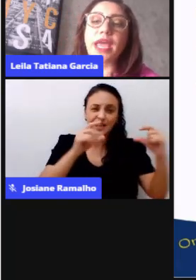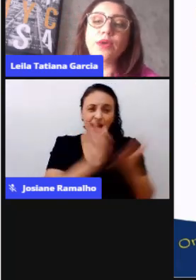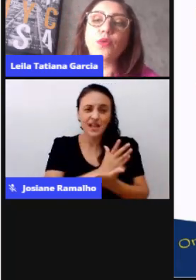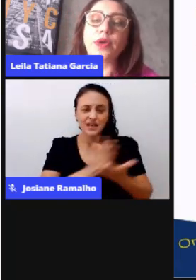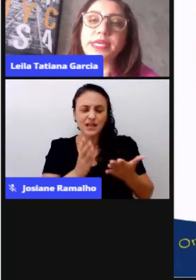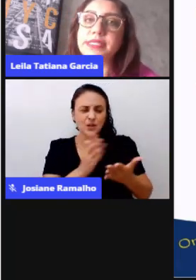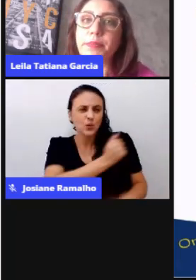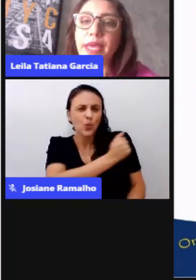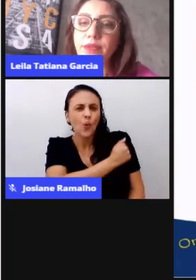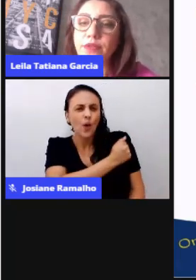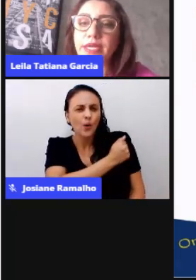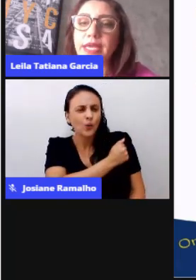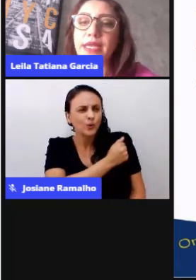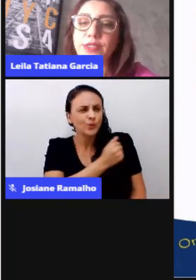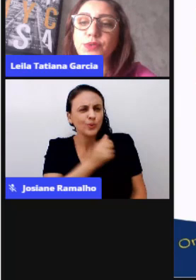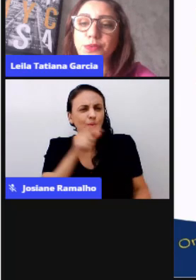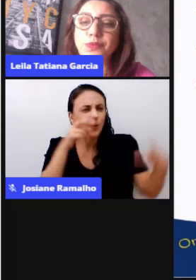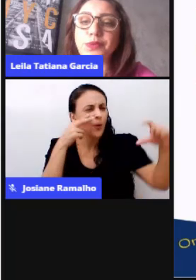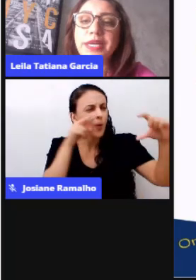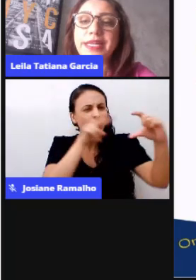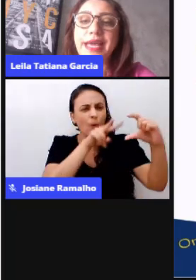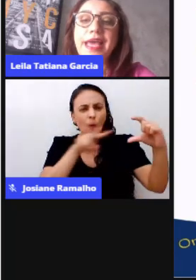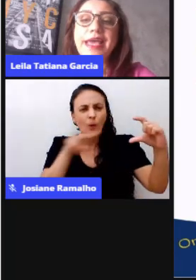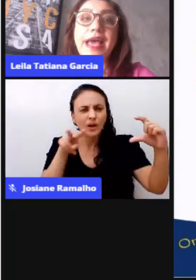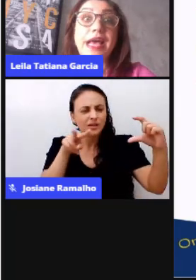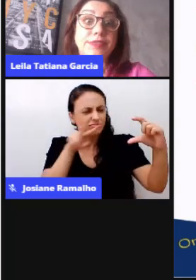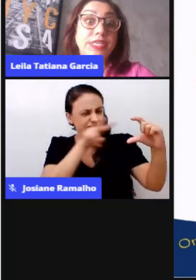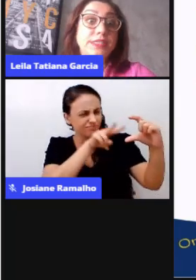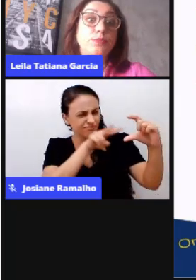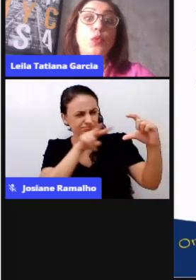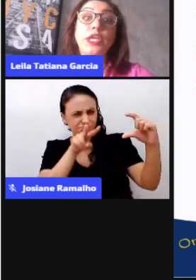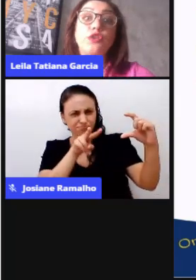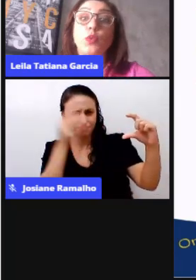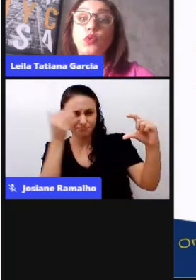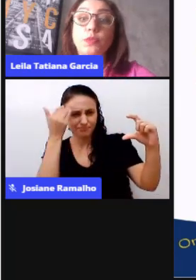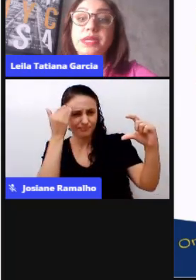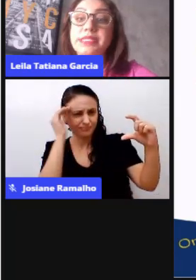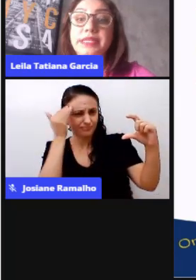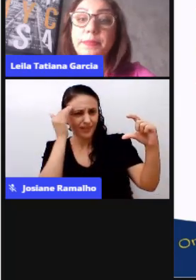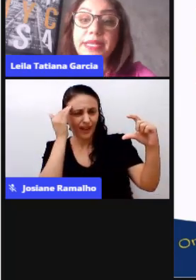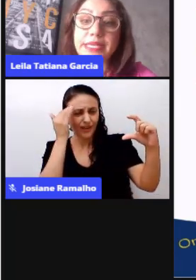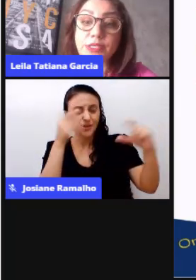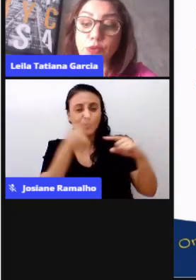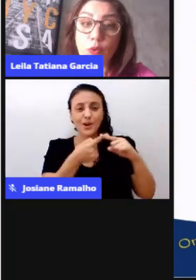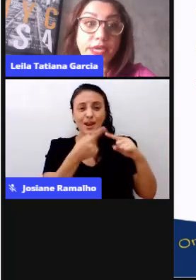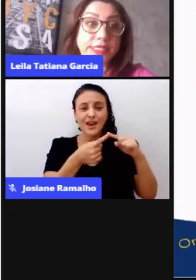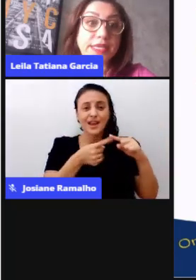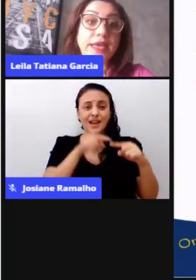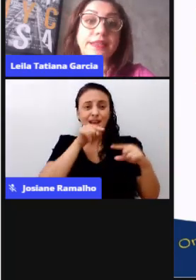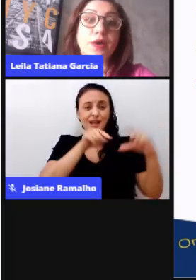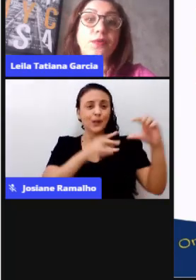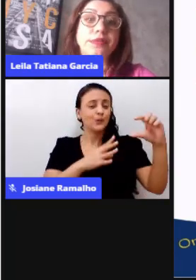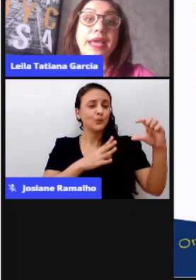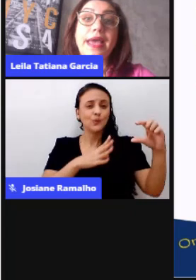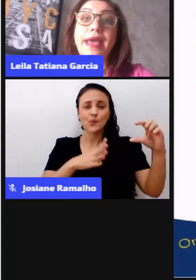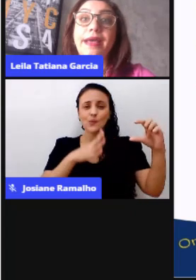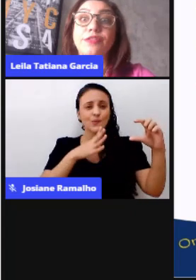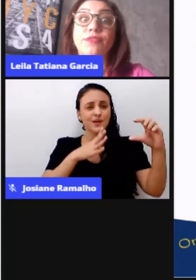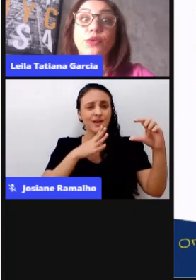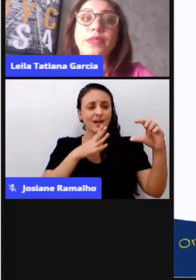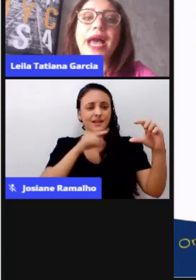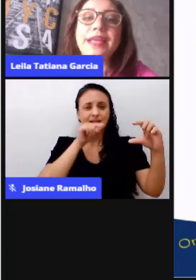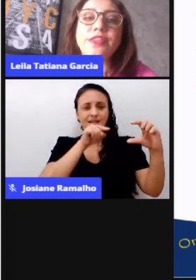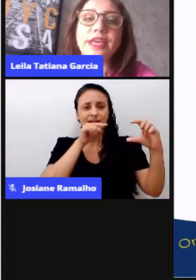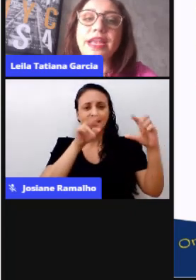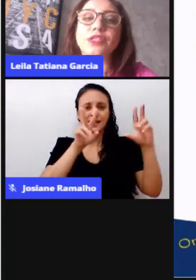aluno não tem o conhecimento daquele assunto, né? Às vezes múltiplas interpretações, então